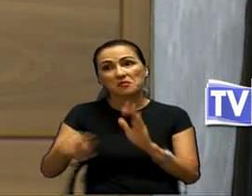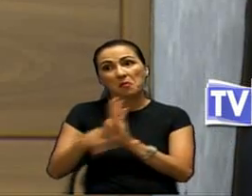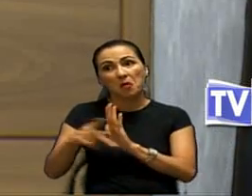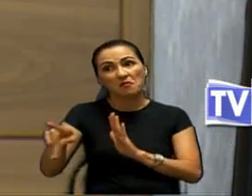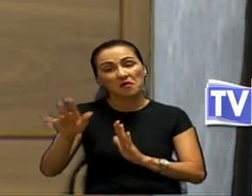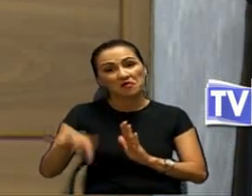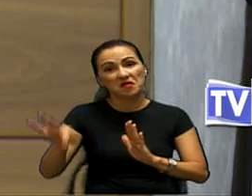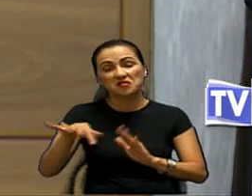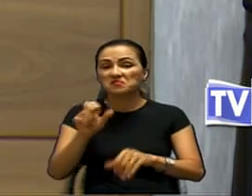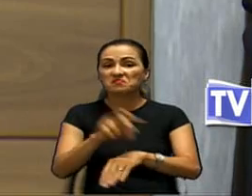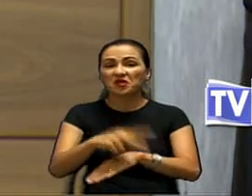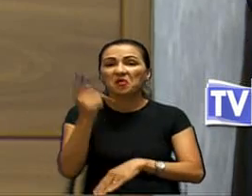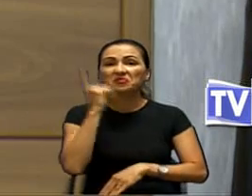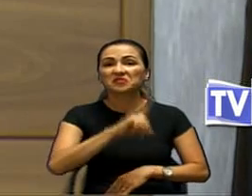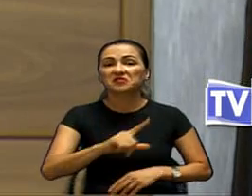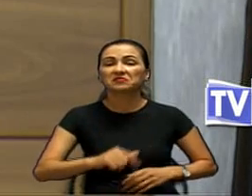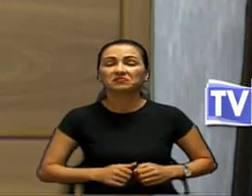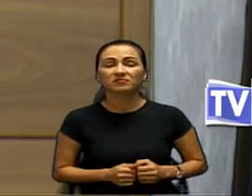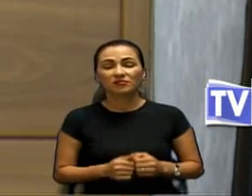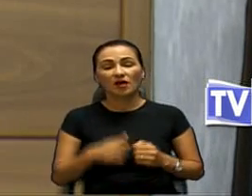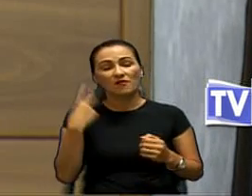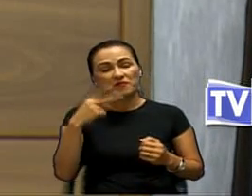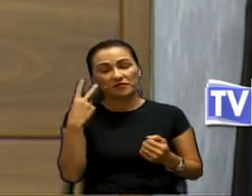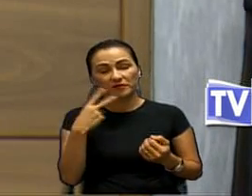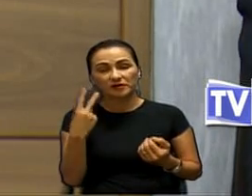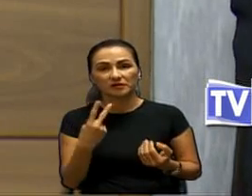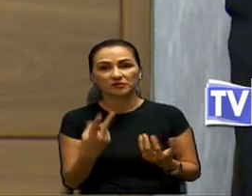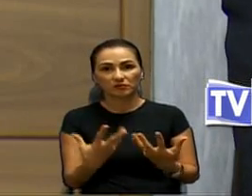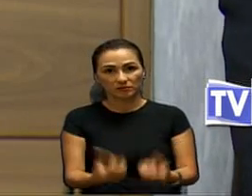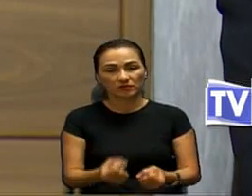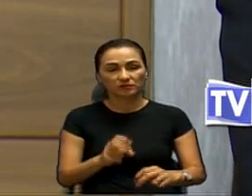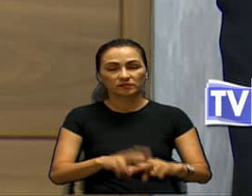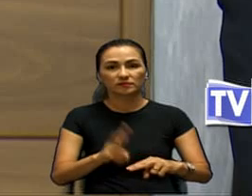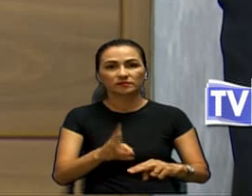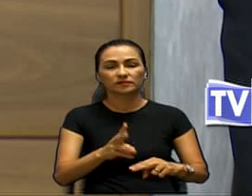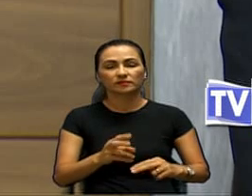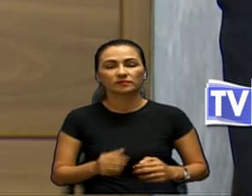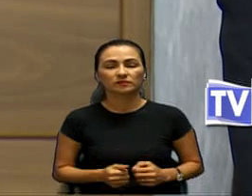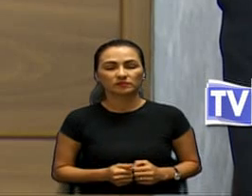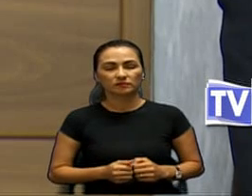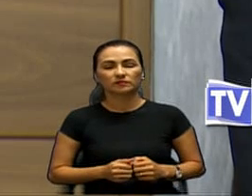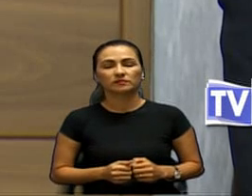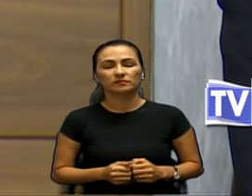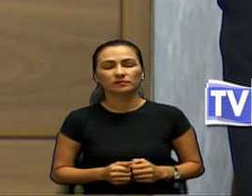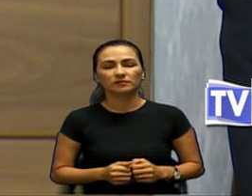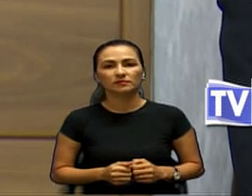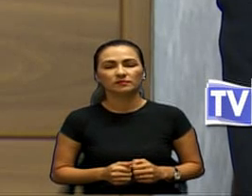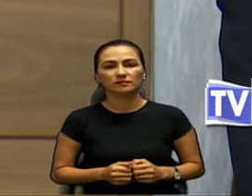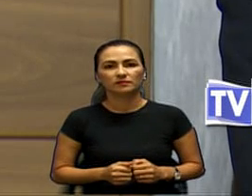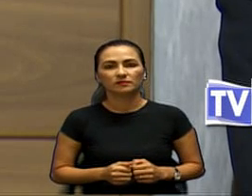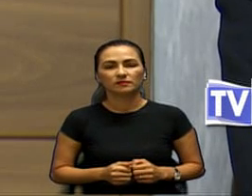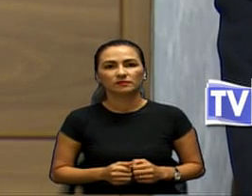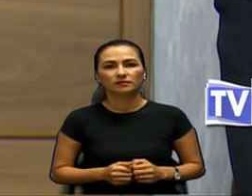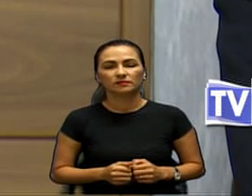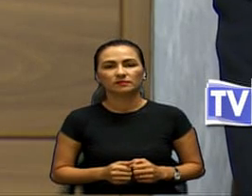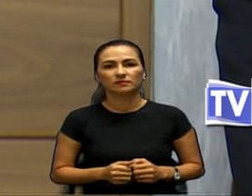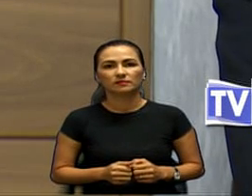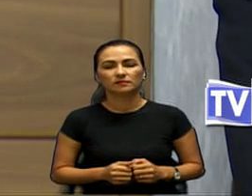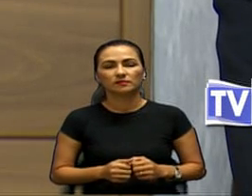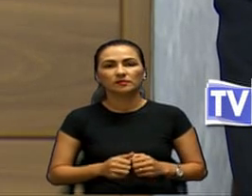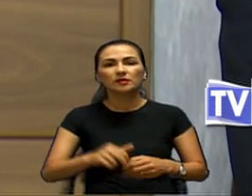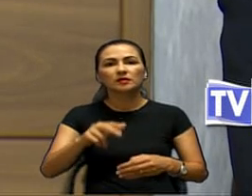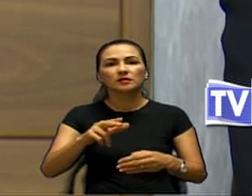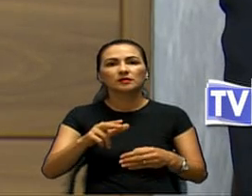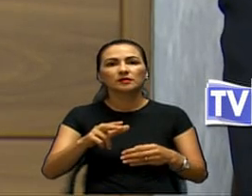a discussão, em votação, os vereadores concordam pelo menos como estão, aprovado. Projeto de lei, respeitando a emenda da